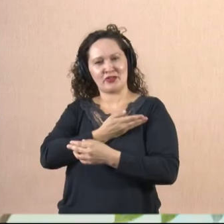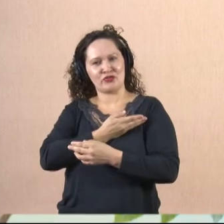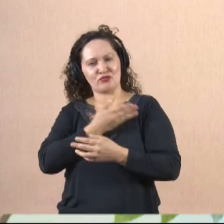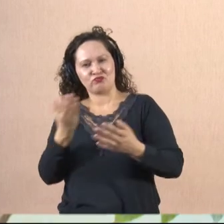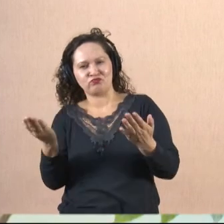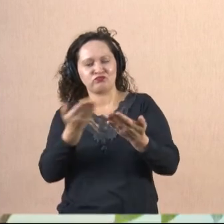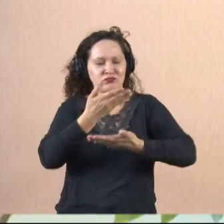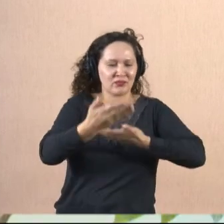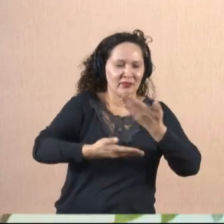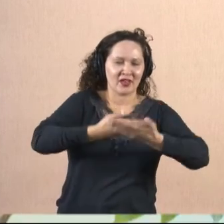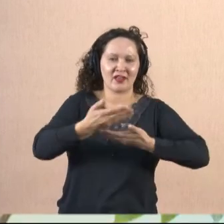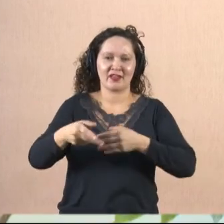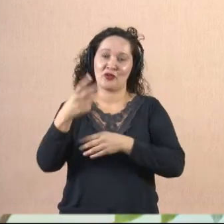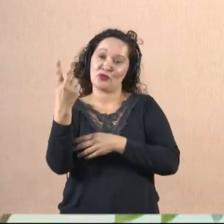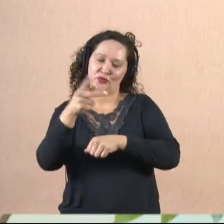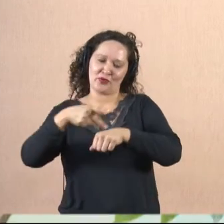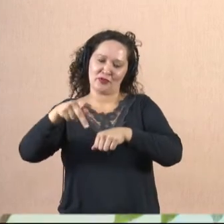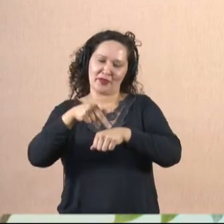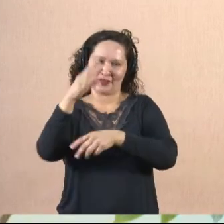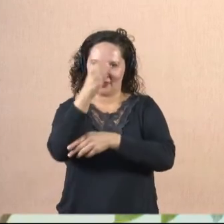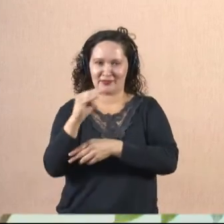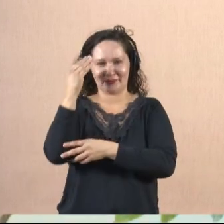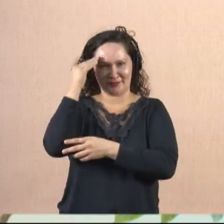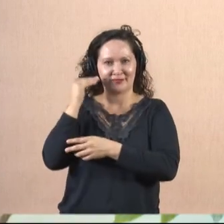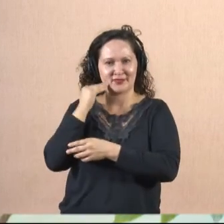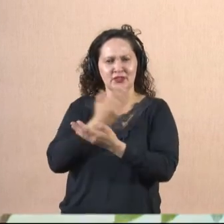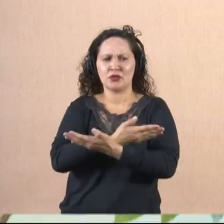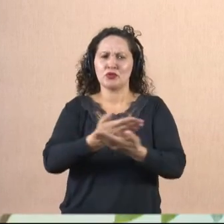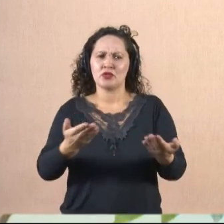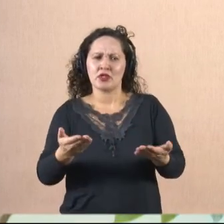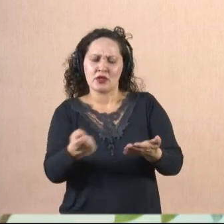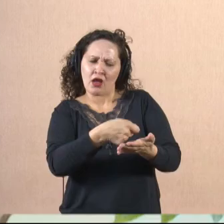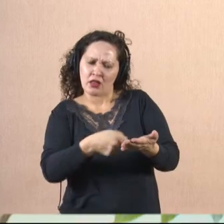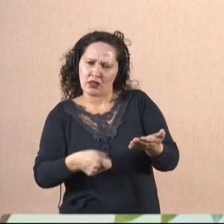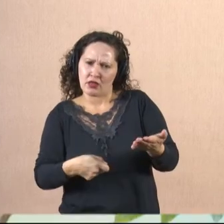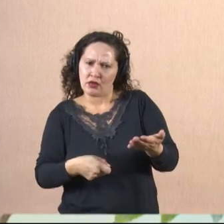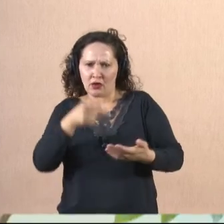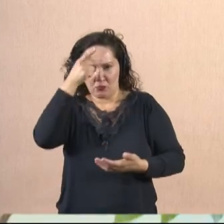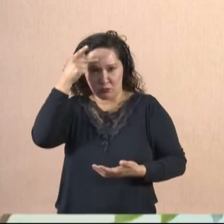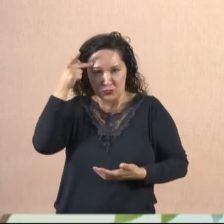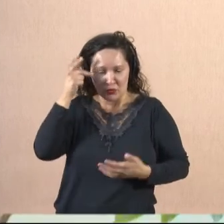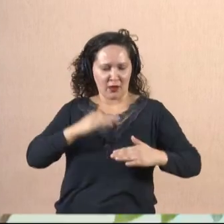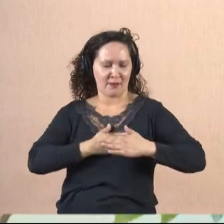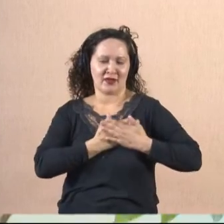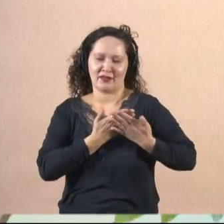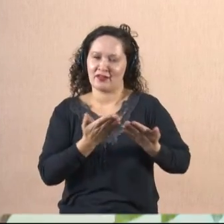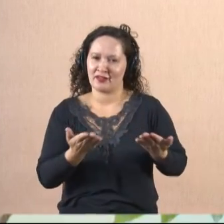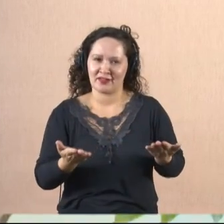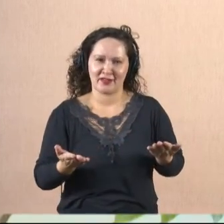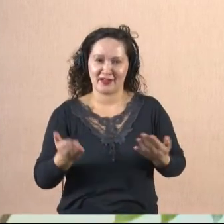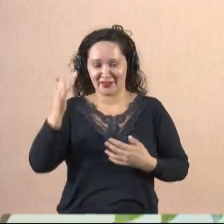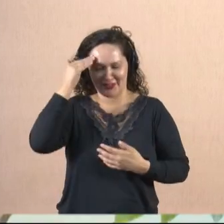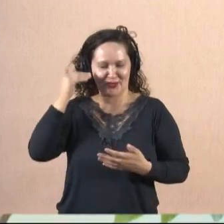entre os dois países então posto 6 os assinantes os palmas e apaixonaram-se